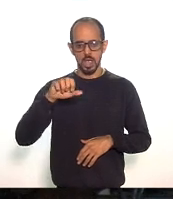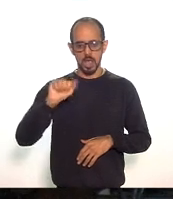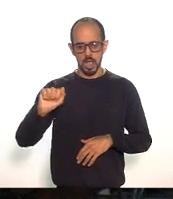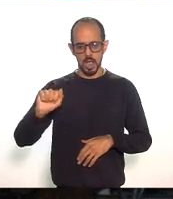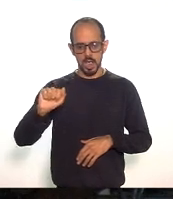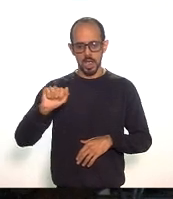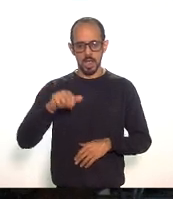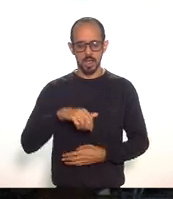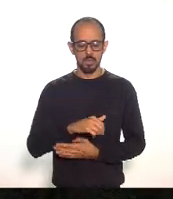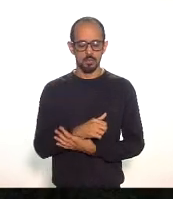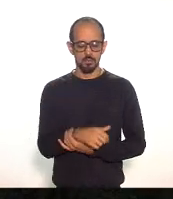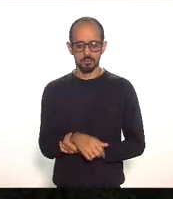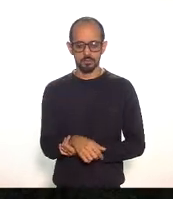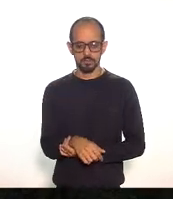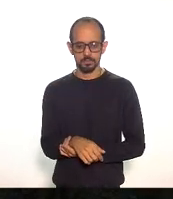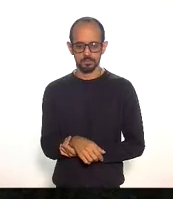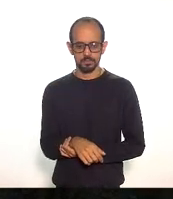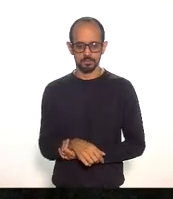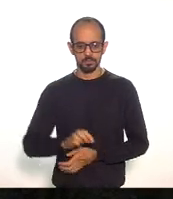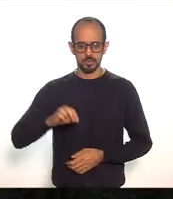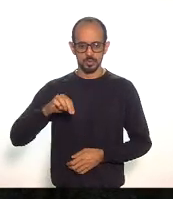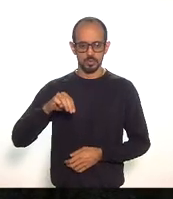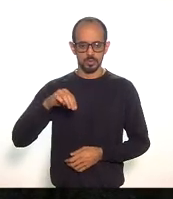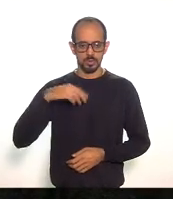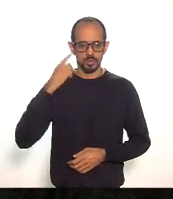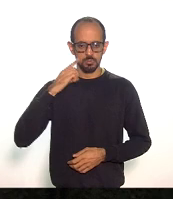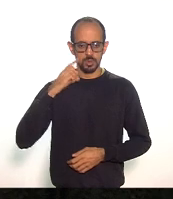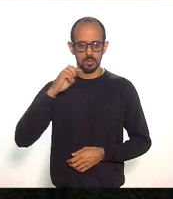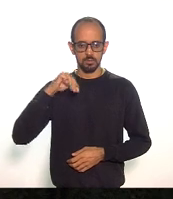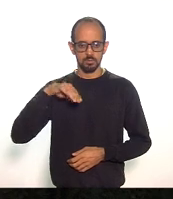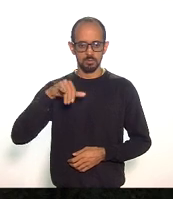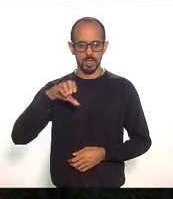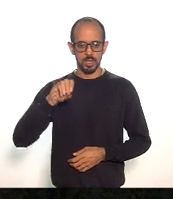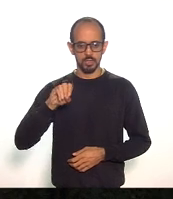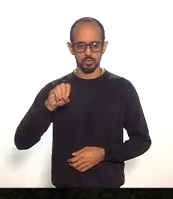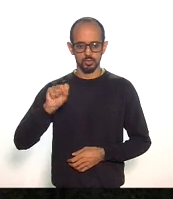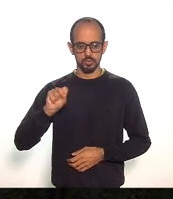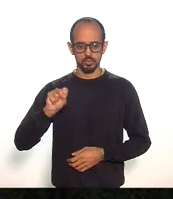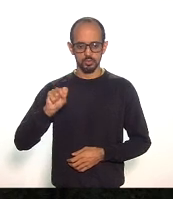Deputado Marcos Abraão. Deputado Marcos Miller.